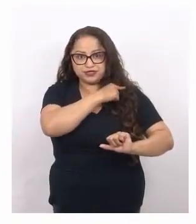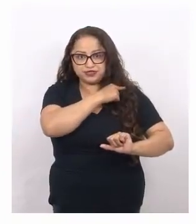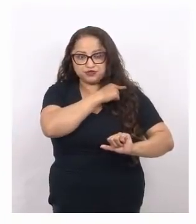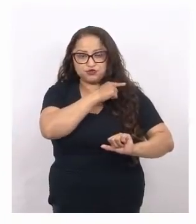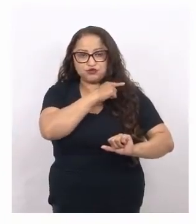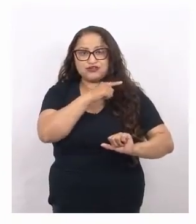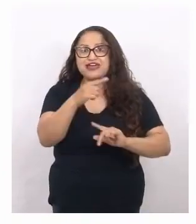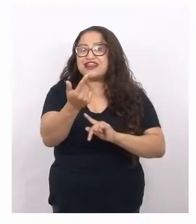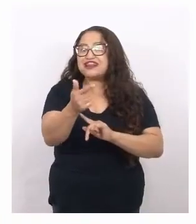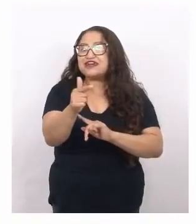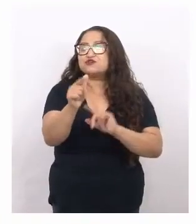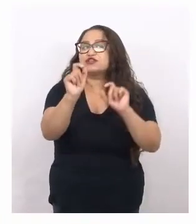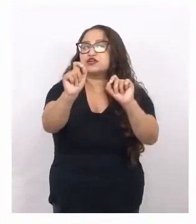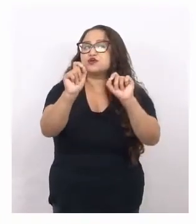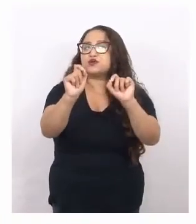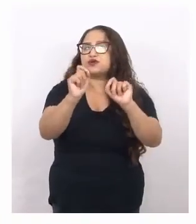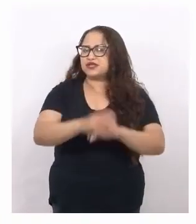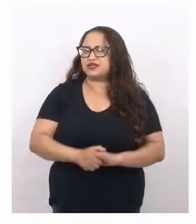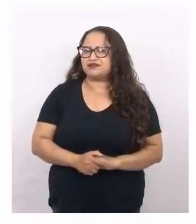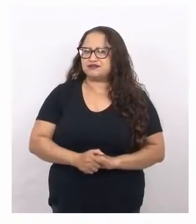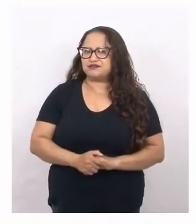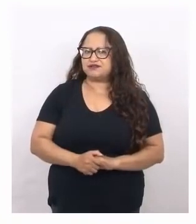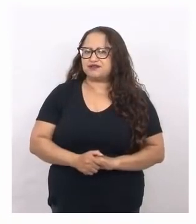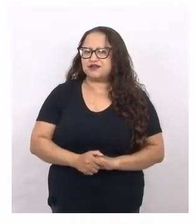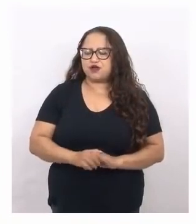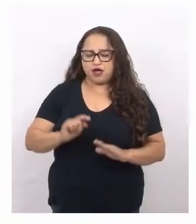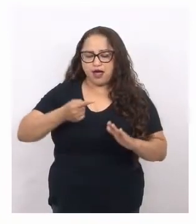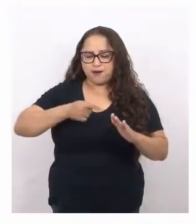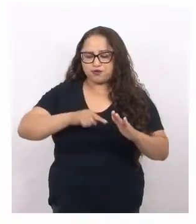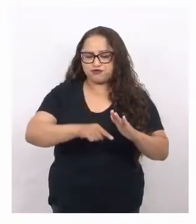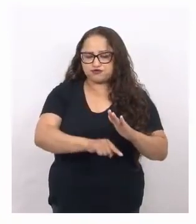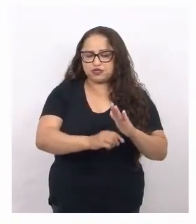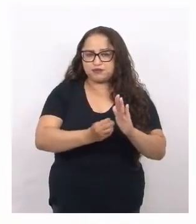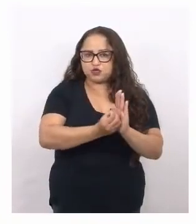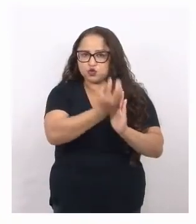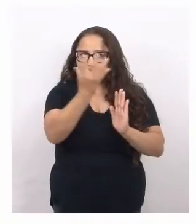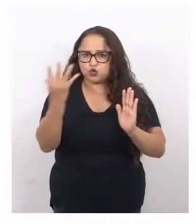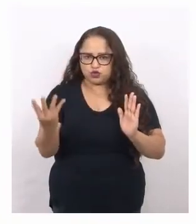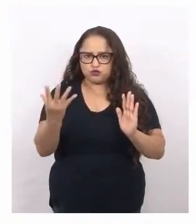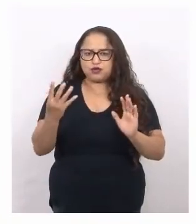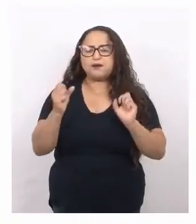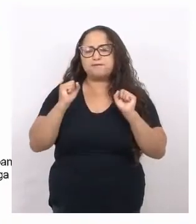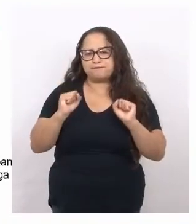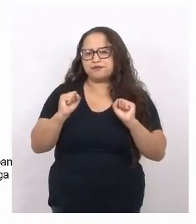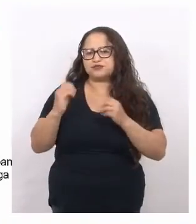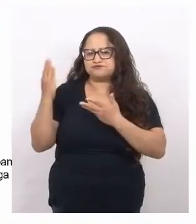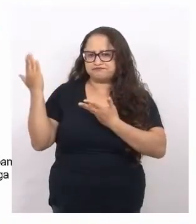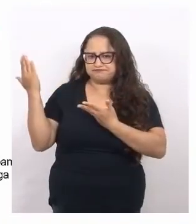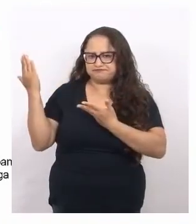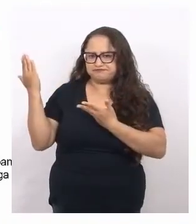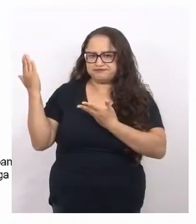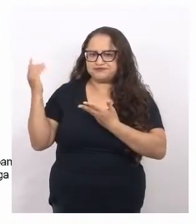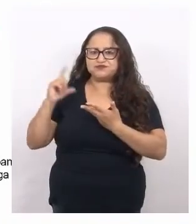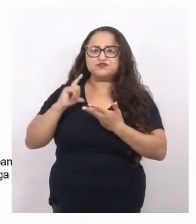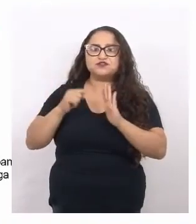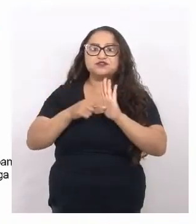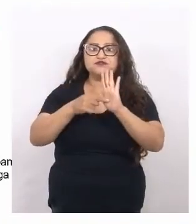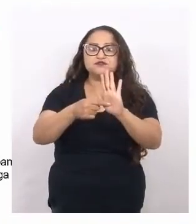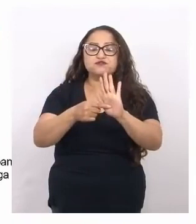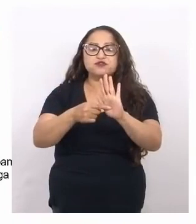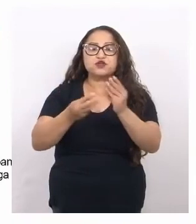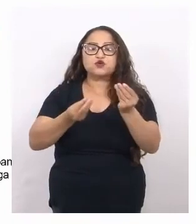não tem o aprofundamento curricular. Pode passar o slide para mim? Então, nesse slide, vocês vão ver o